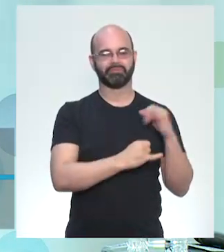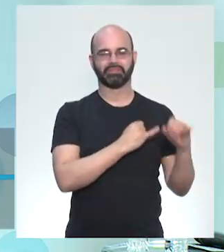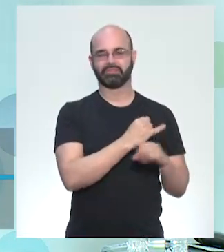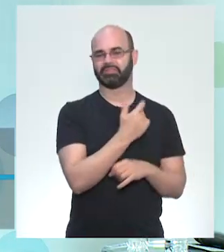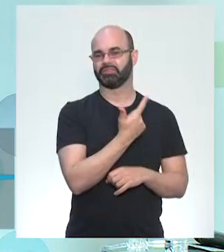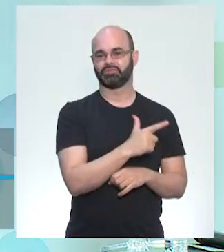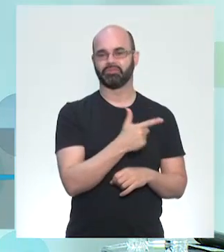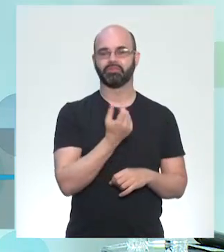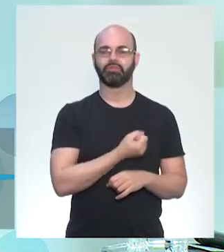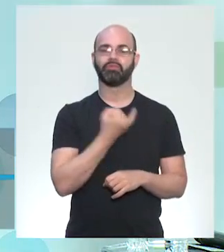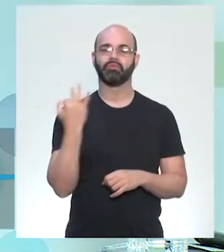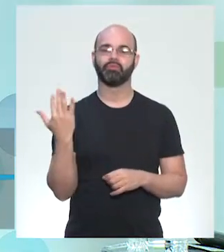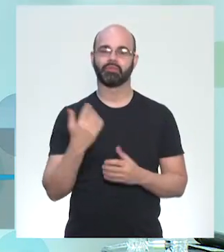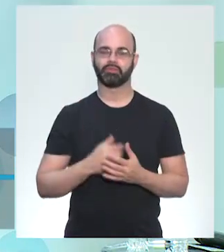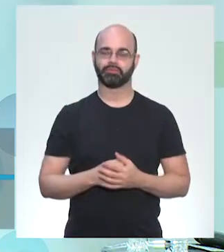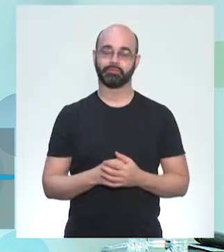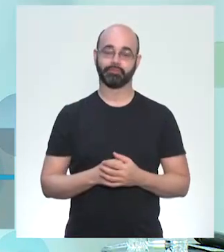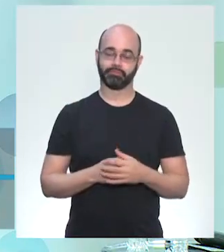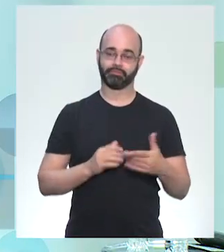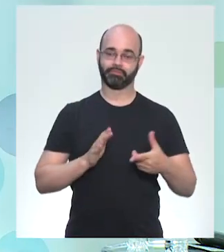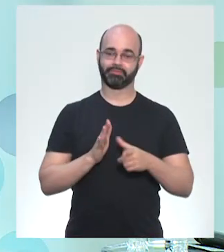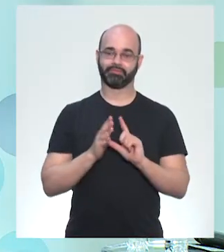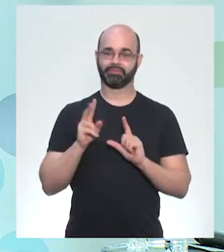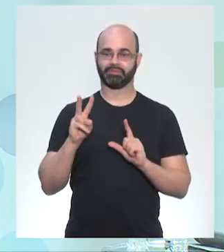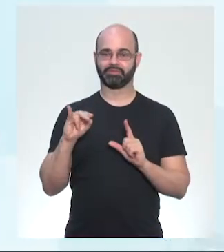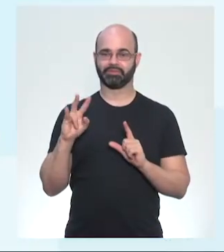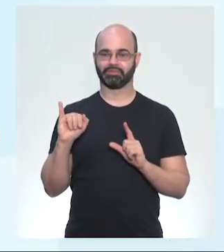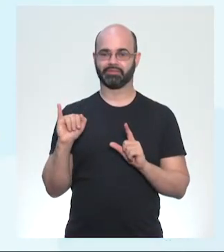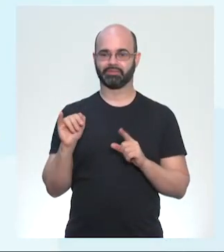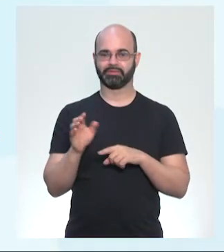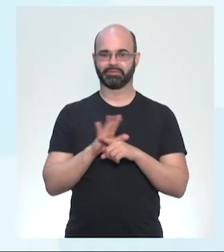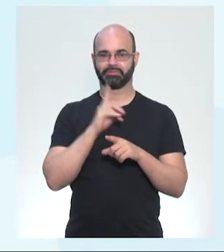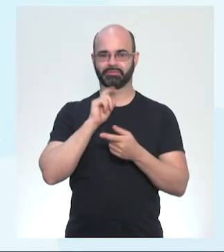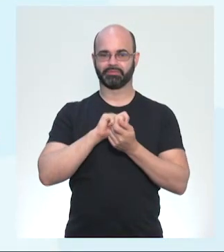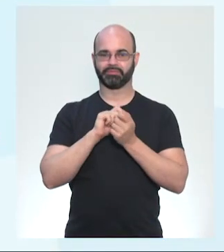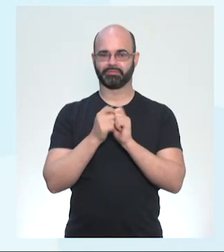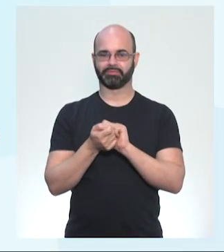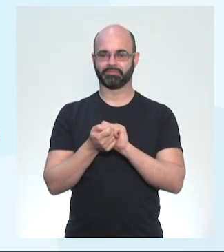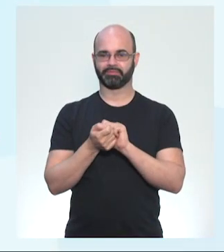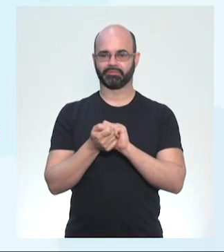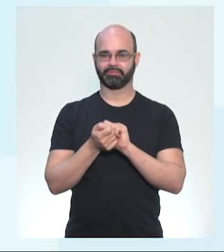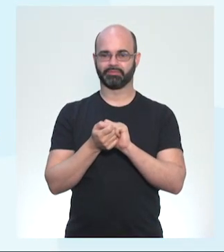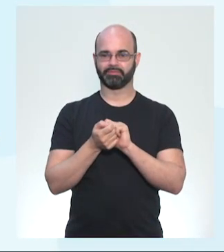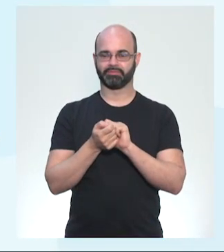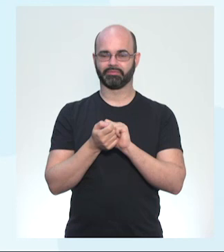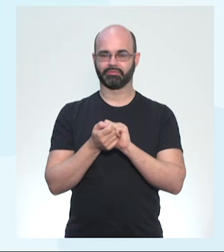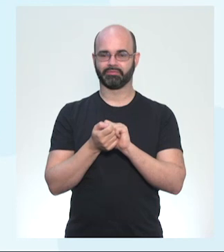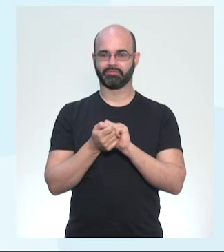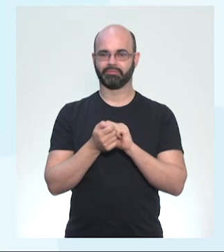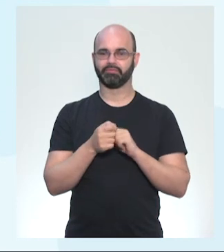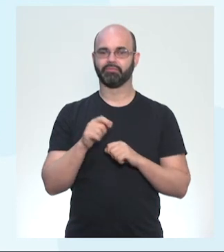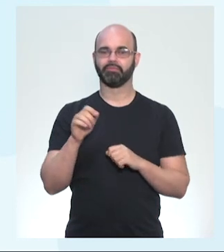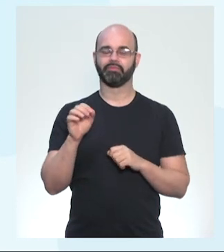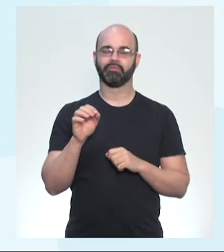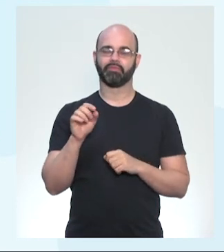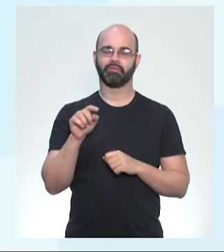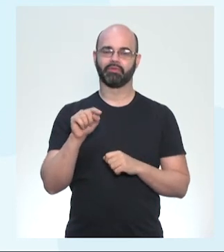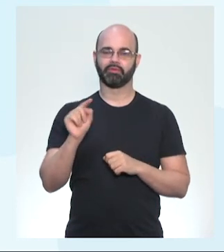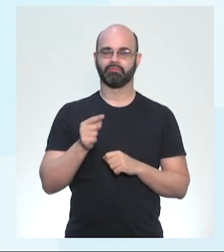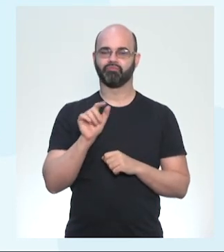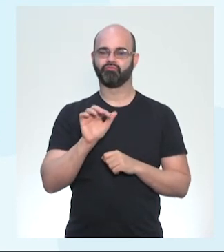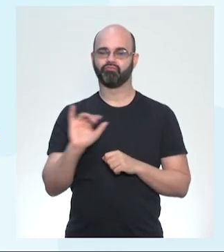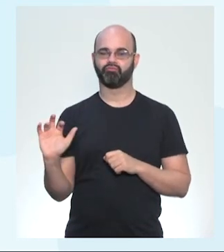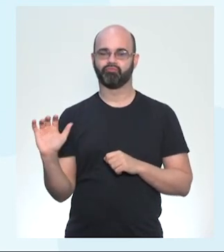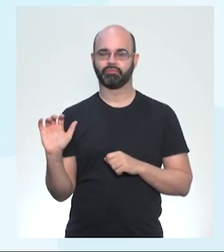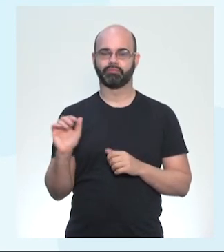Aí eu volto naquela primeira parte lá que a Vivi fez a conversão para a forma centesimal. Veja, a gente sabe que